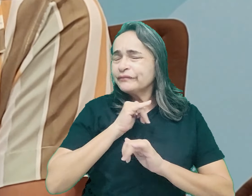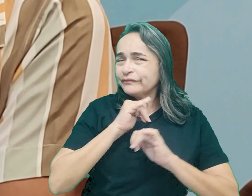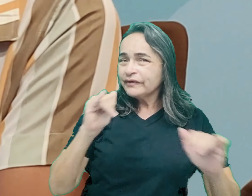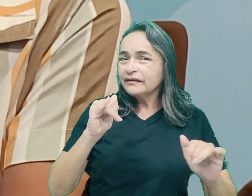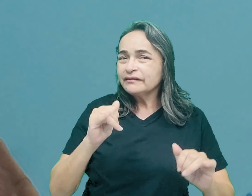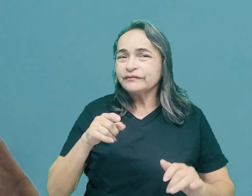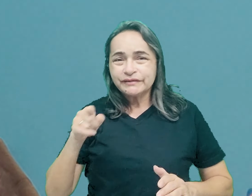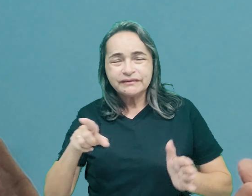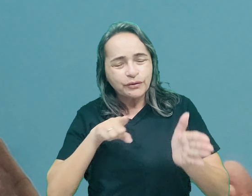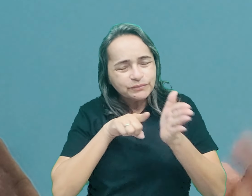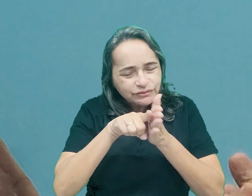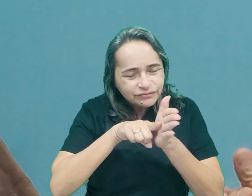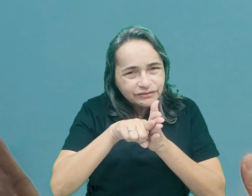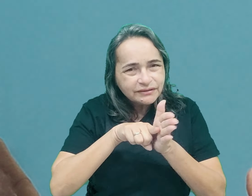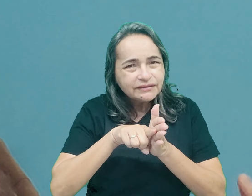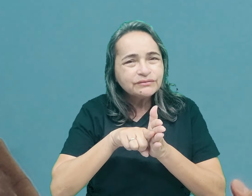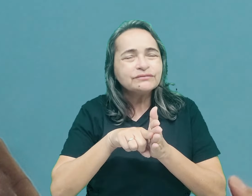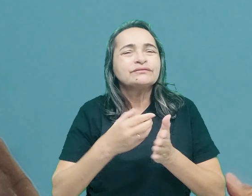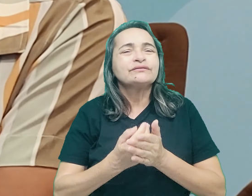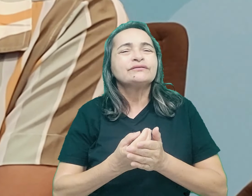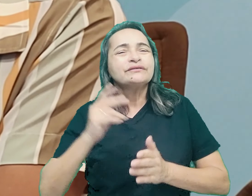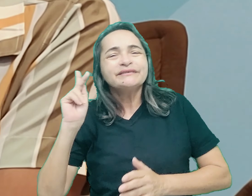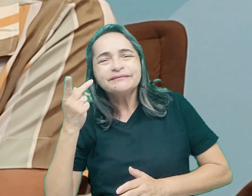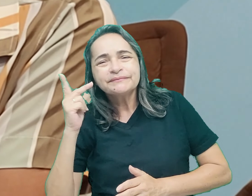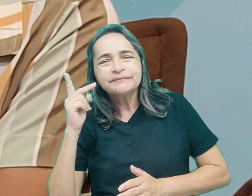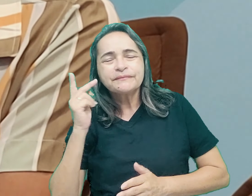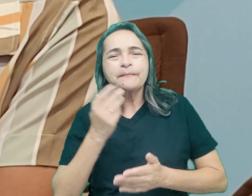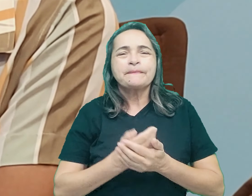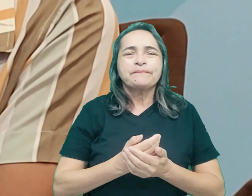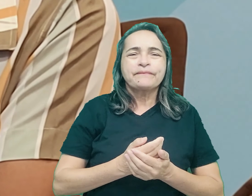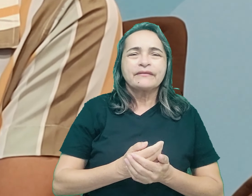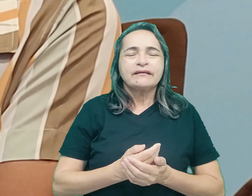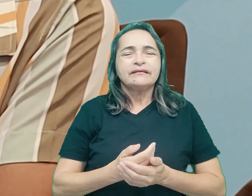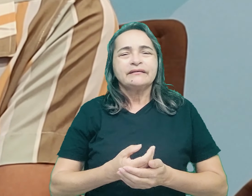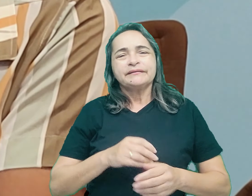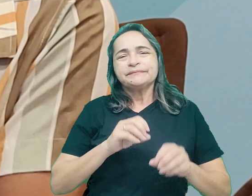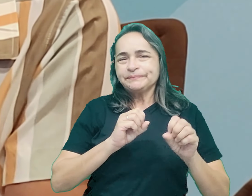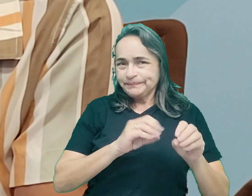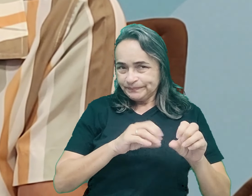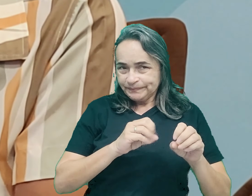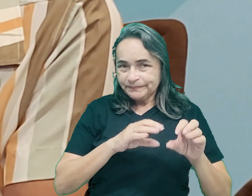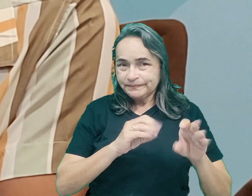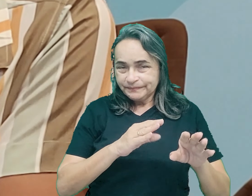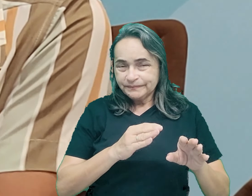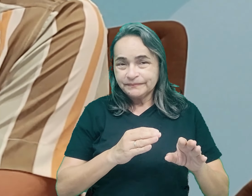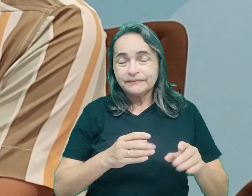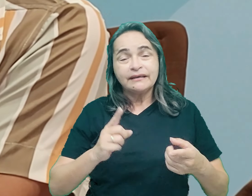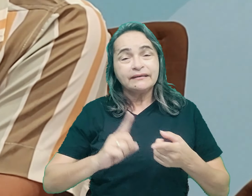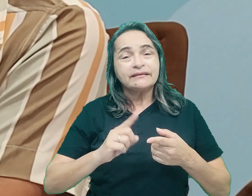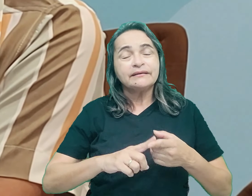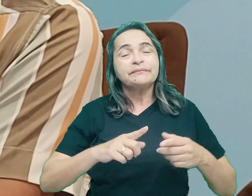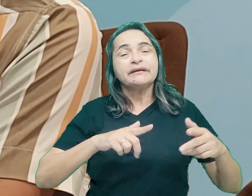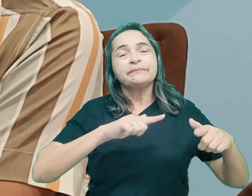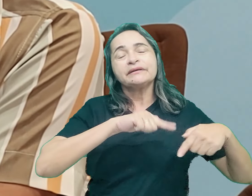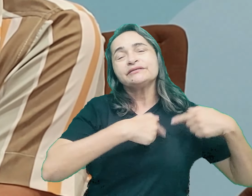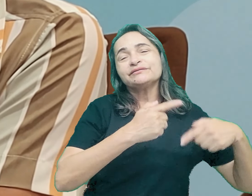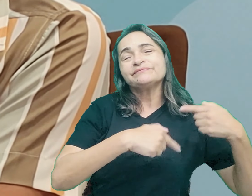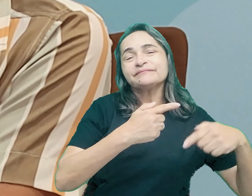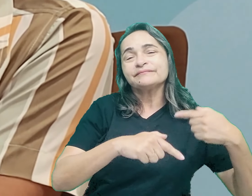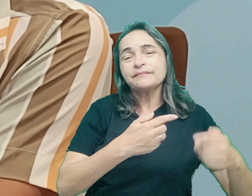historiador, de pesquisador da festa do Divino, para os nossos educadores e também para essas gerações novas